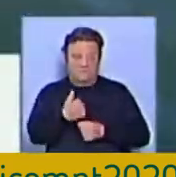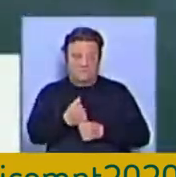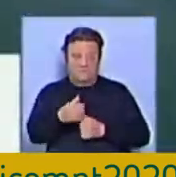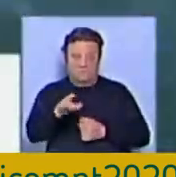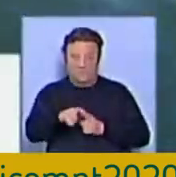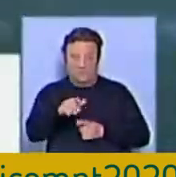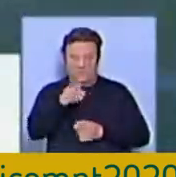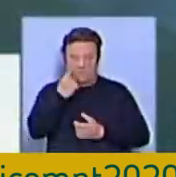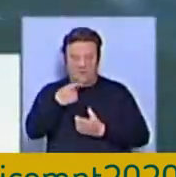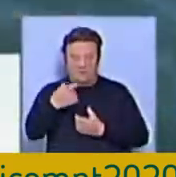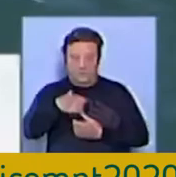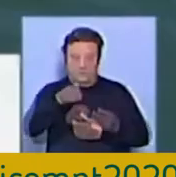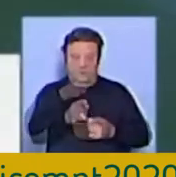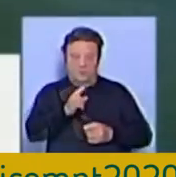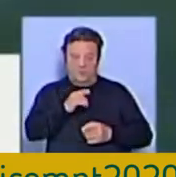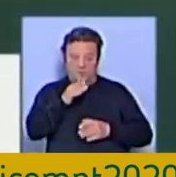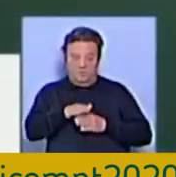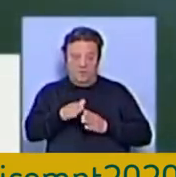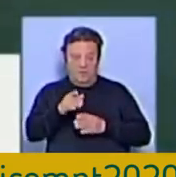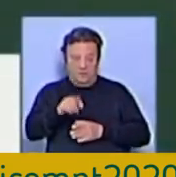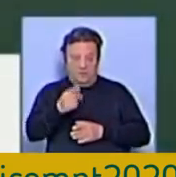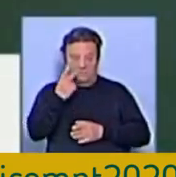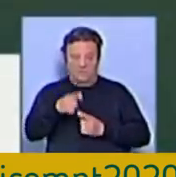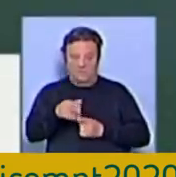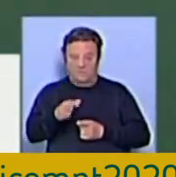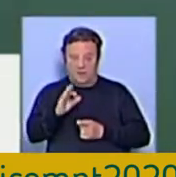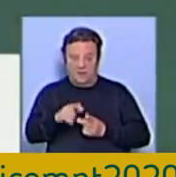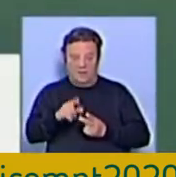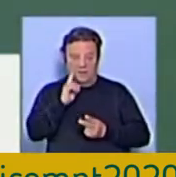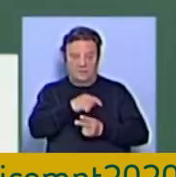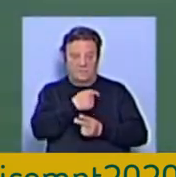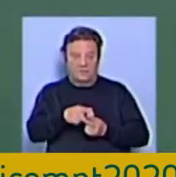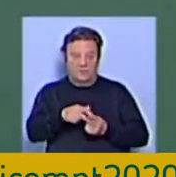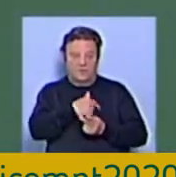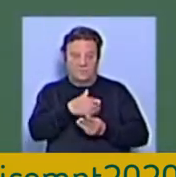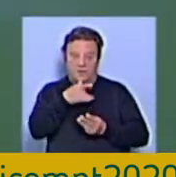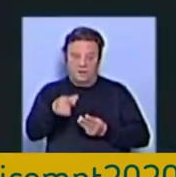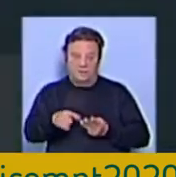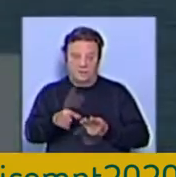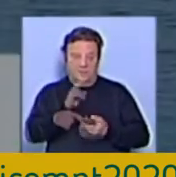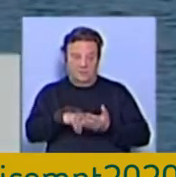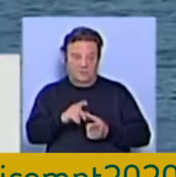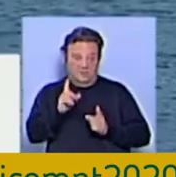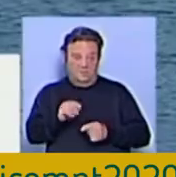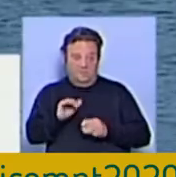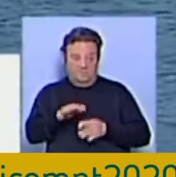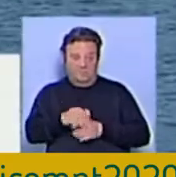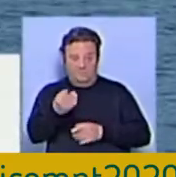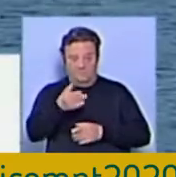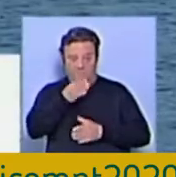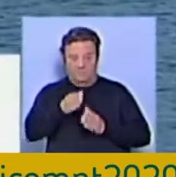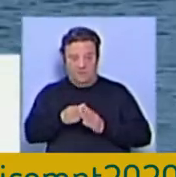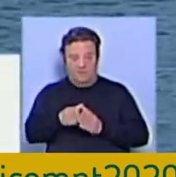cruzeiros terem cancelado as suas rotas mas tem deste cenário podemos comparar épocas altas com diferentes intensidades de tráfego dos cruzeiros e